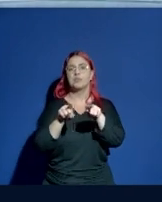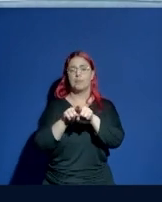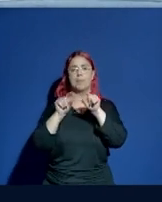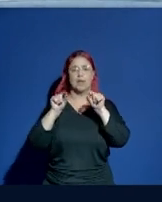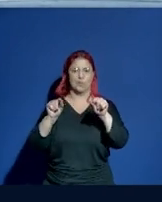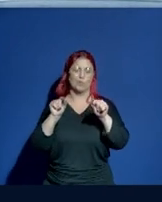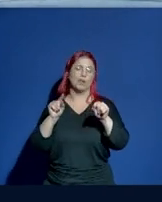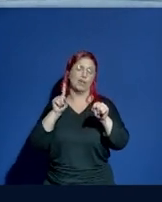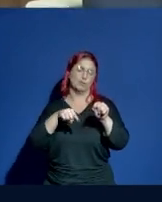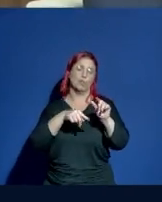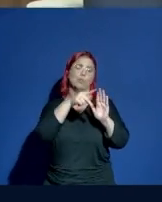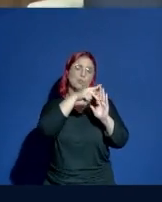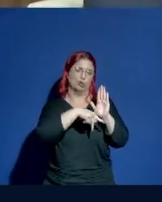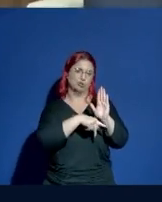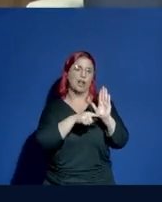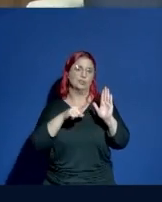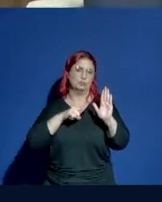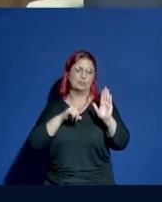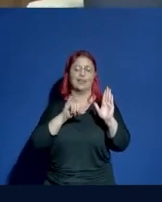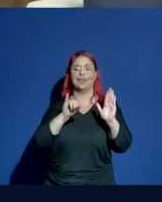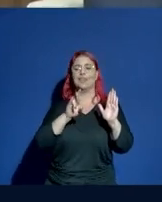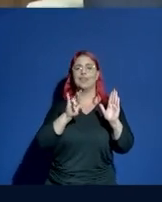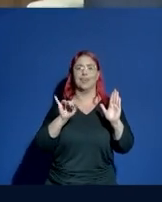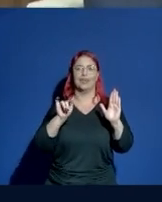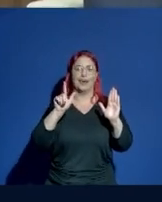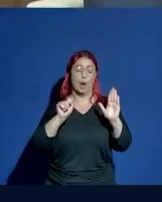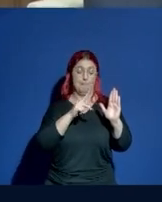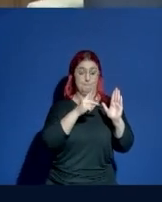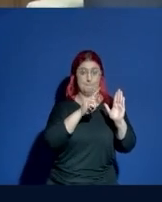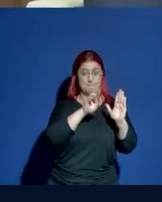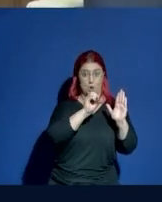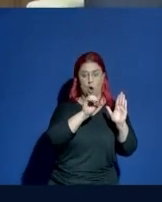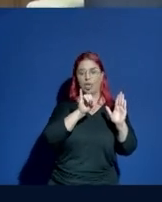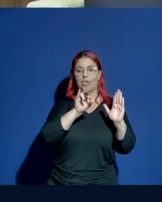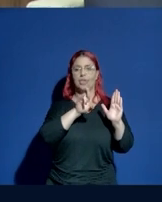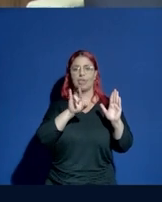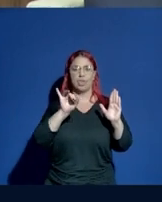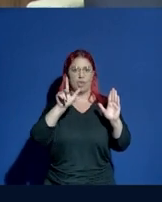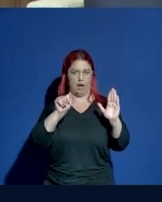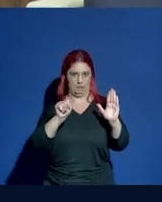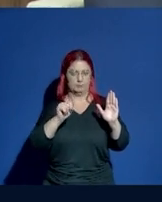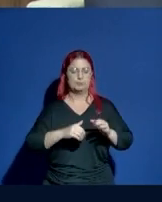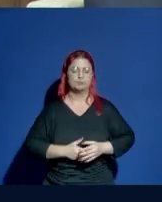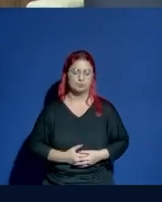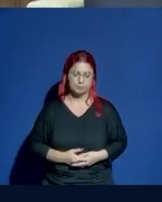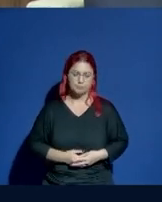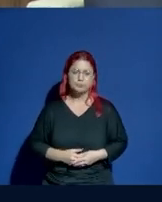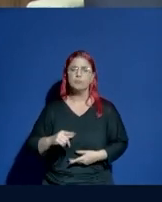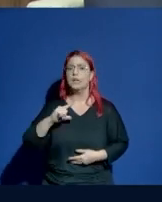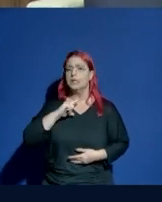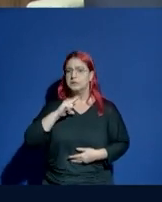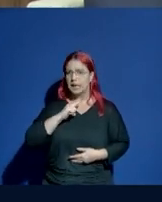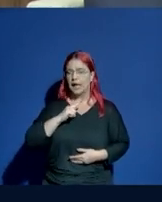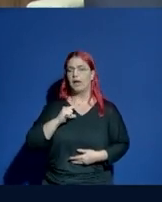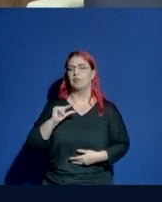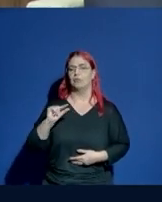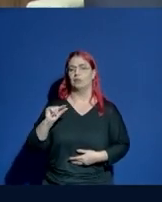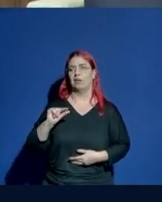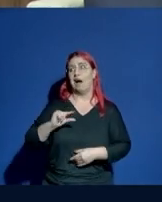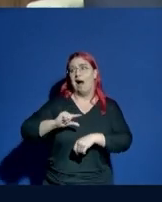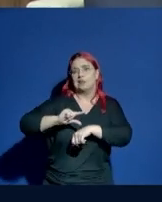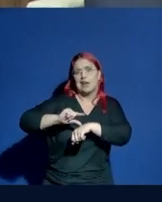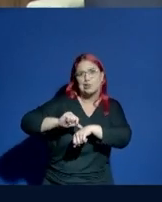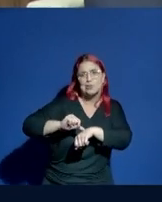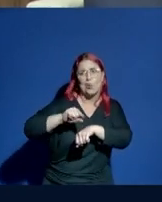irriga que hoje Desde o ano passado é chamado pró-rega Então como houve a liberação tardia